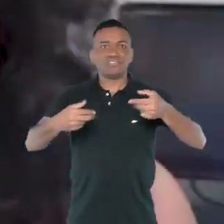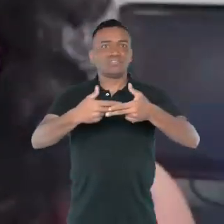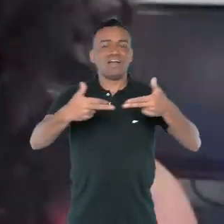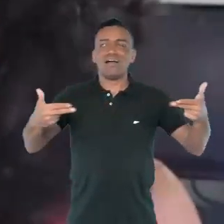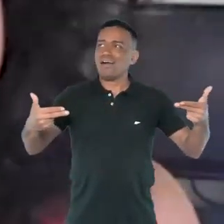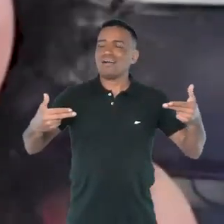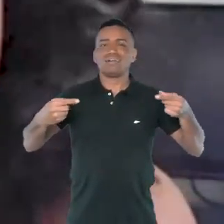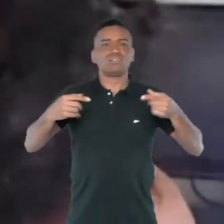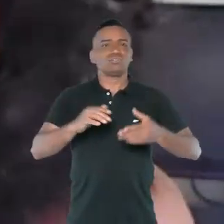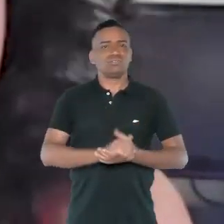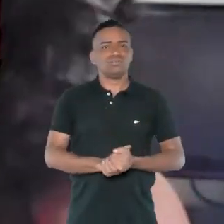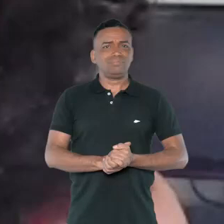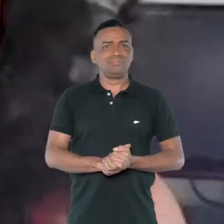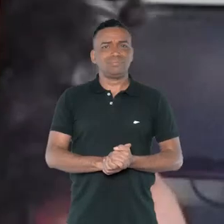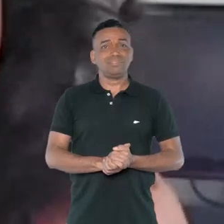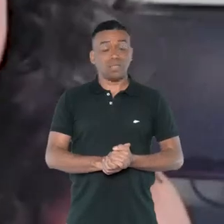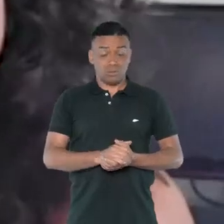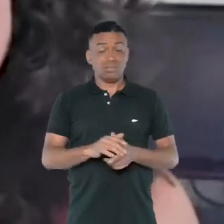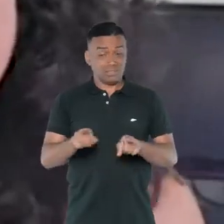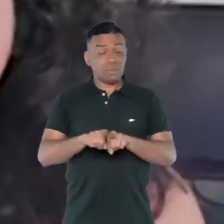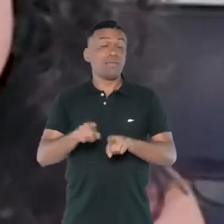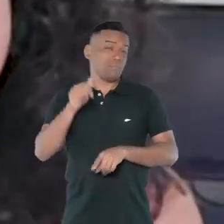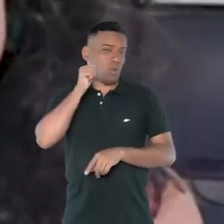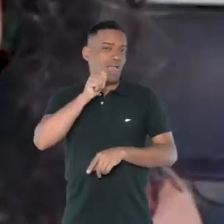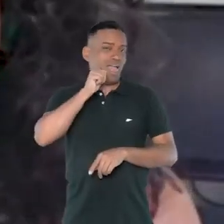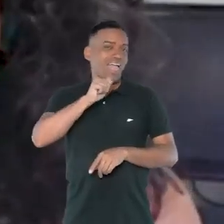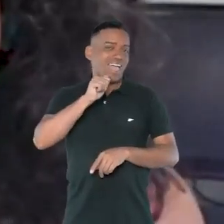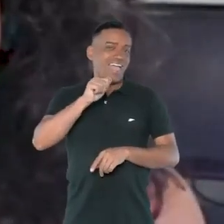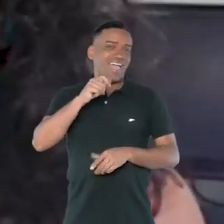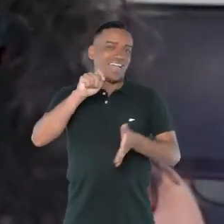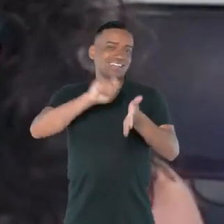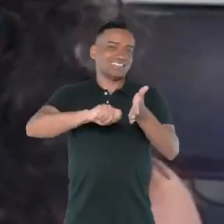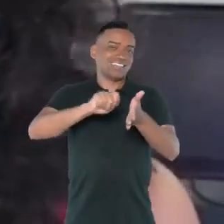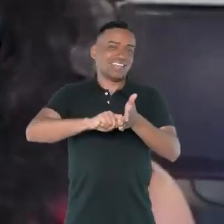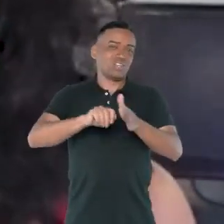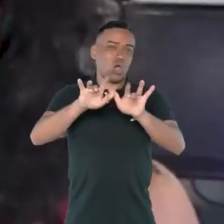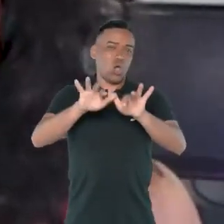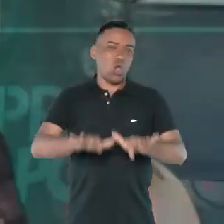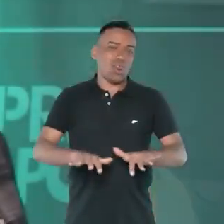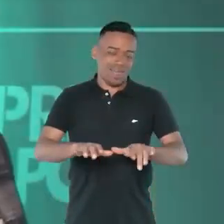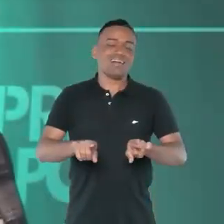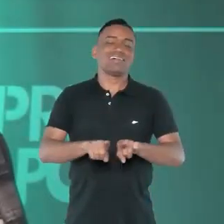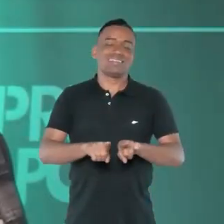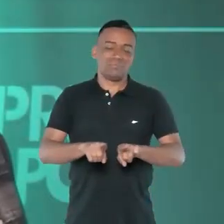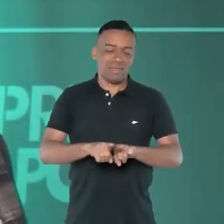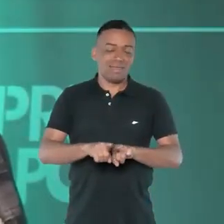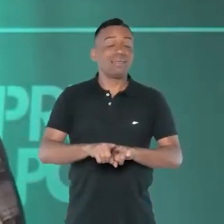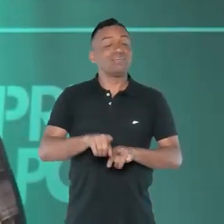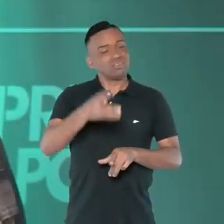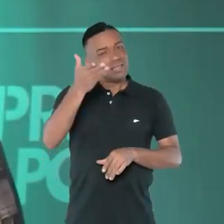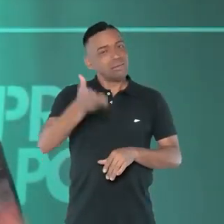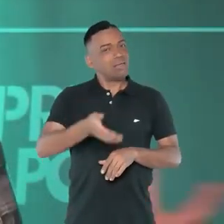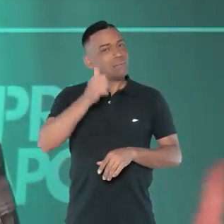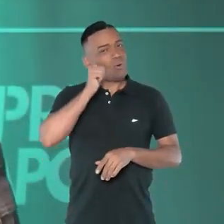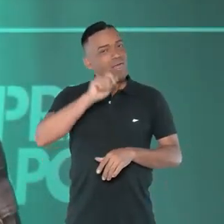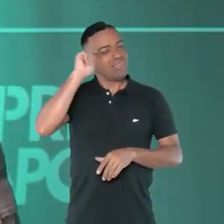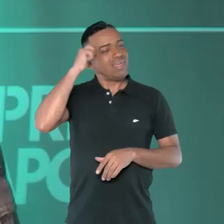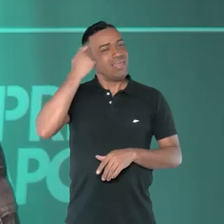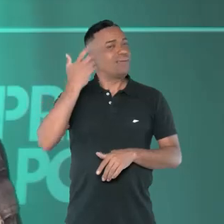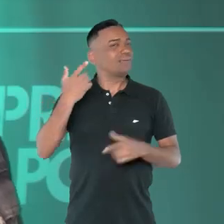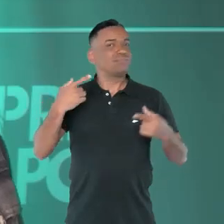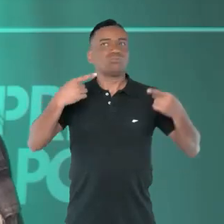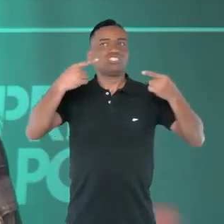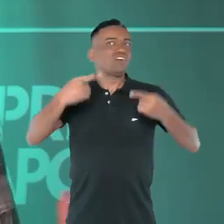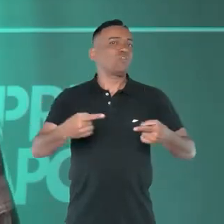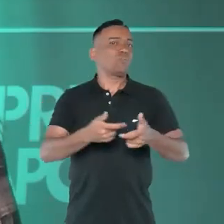Nossa, são tantos desafios. Eu vejo que fala da escritora também, né? Esse desafio da